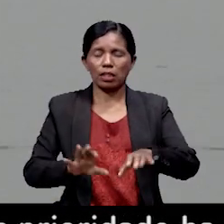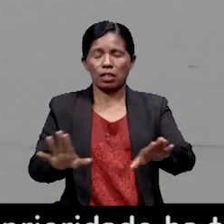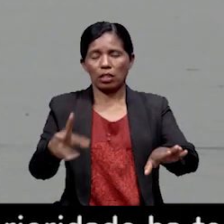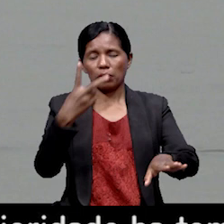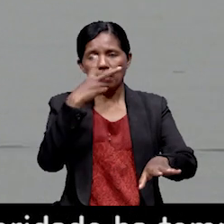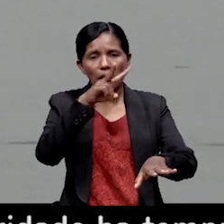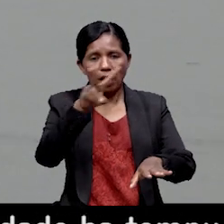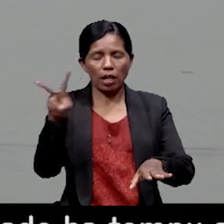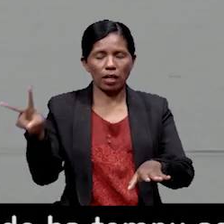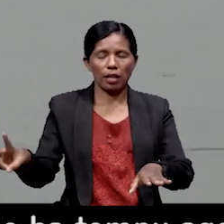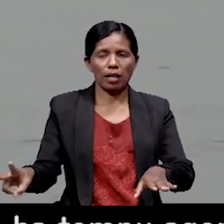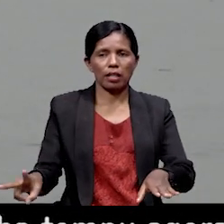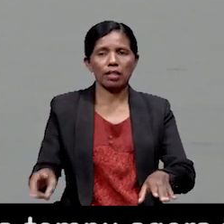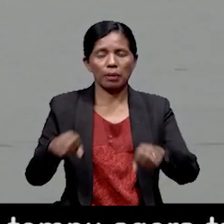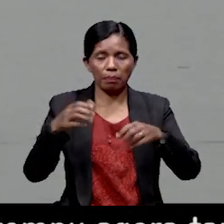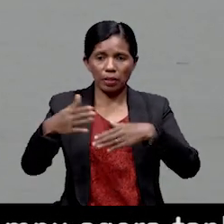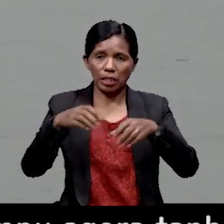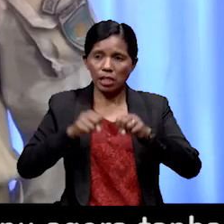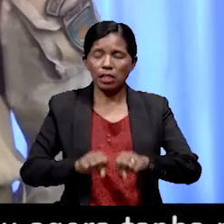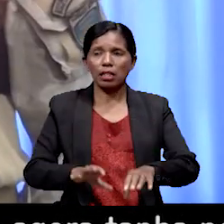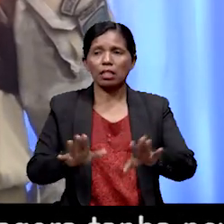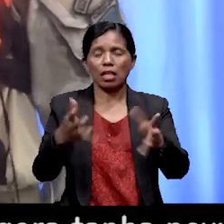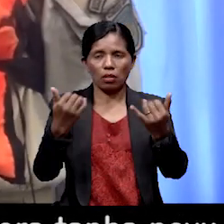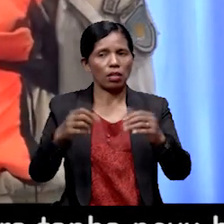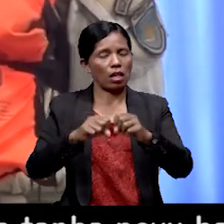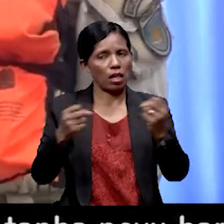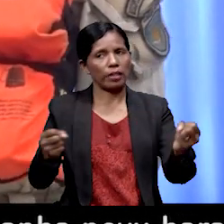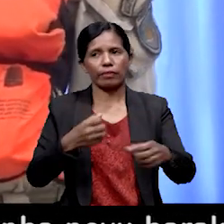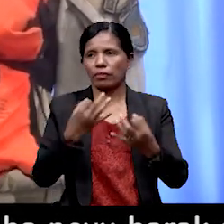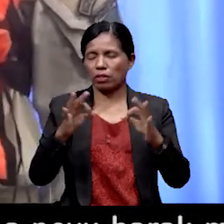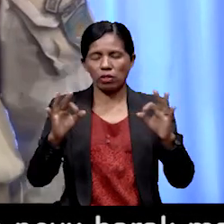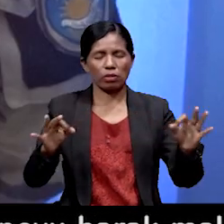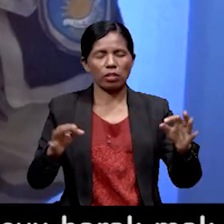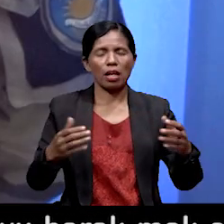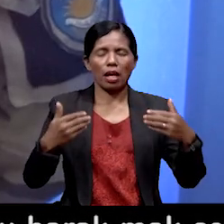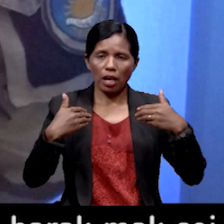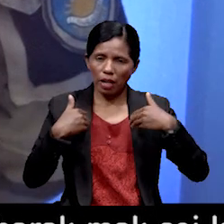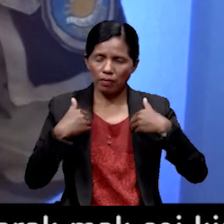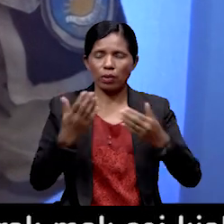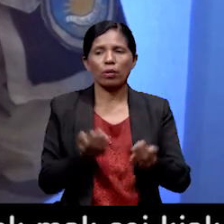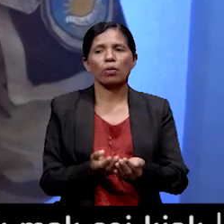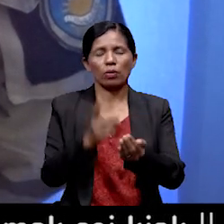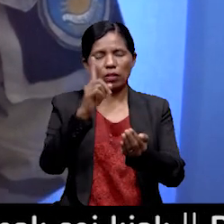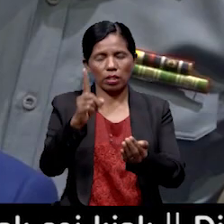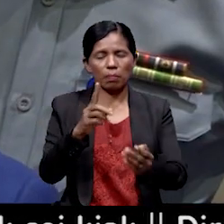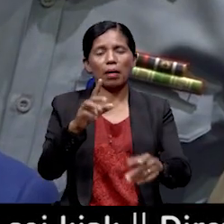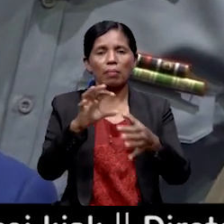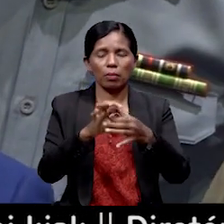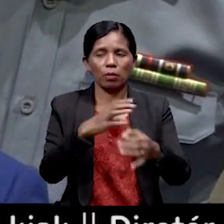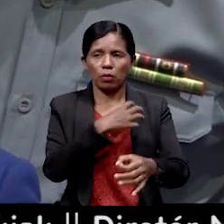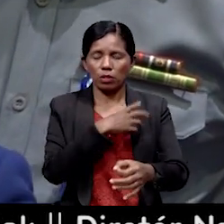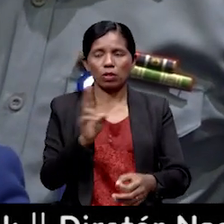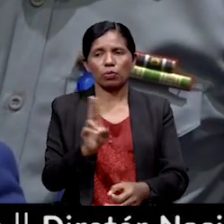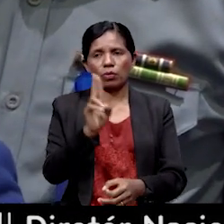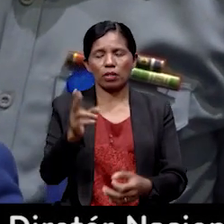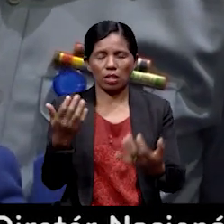halo operação iha área tasi. Dau-dau ne atotona no hela de trolu Citania mak membro Siraúsa. Agora ro ida